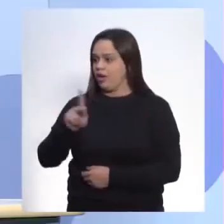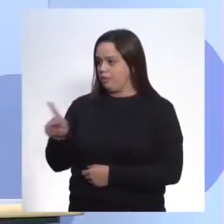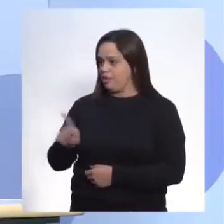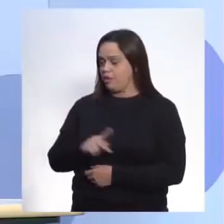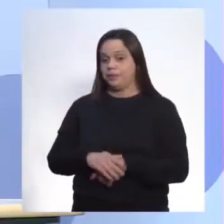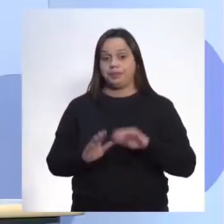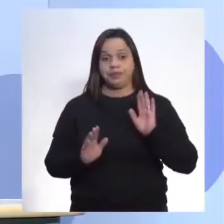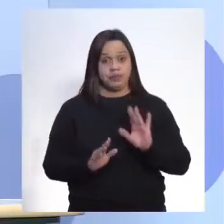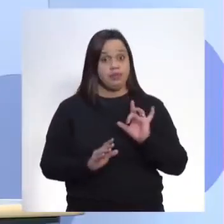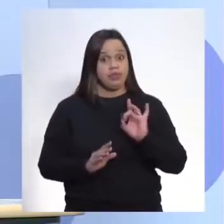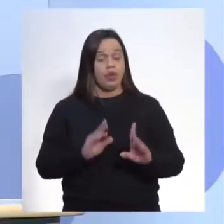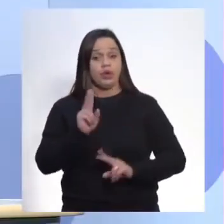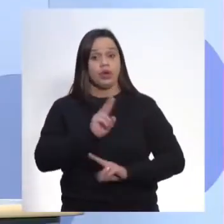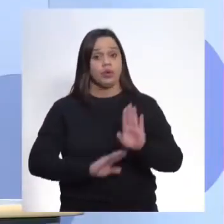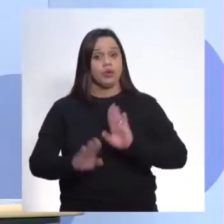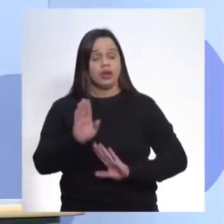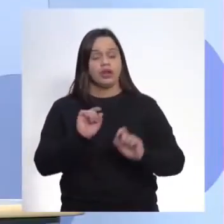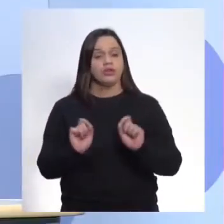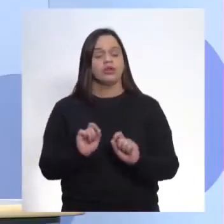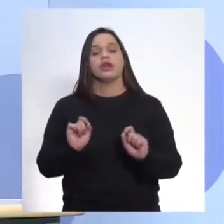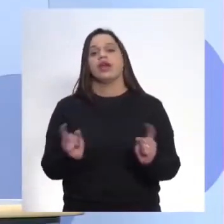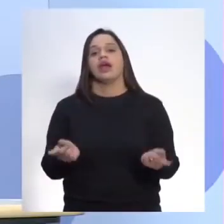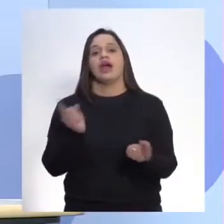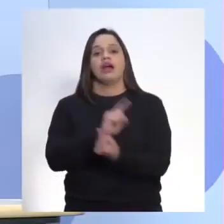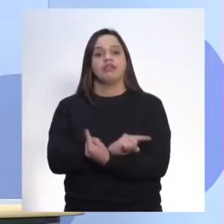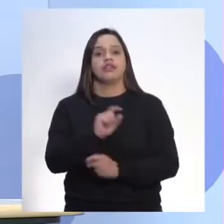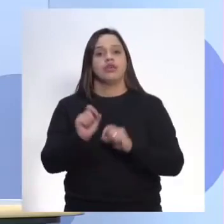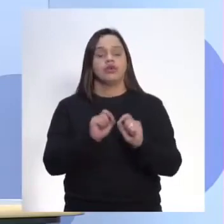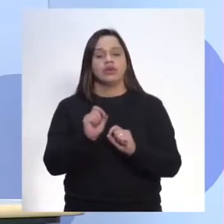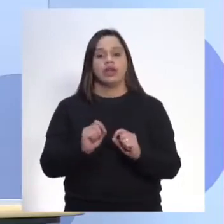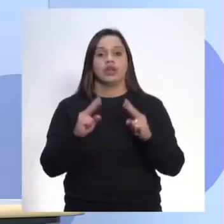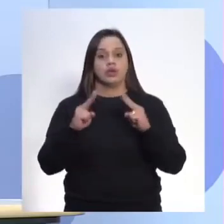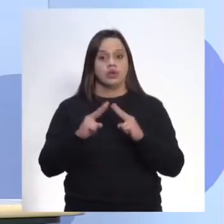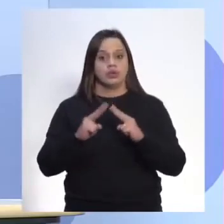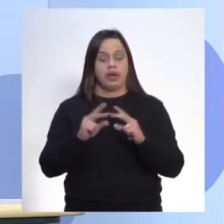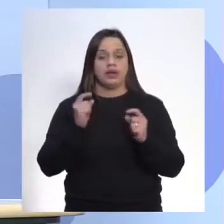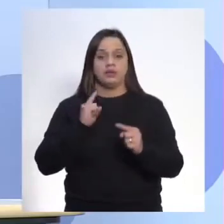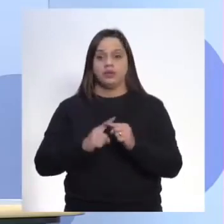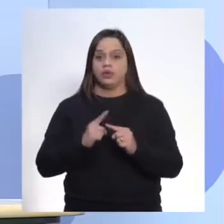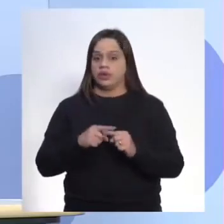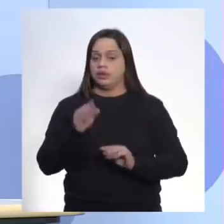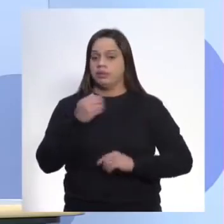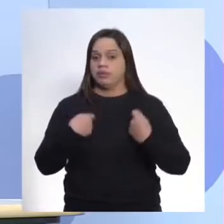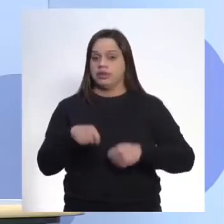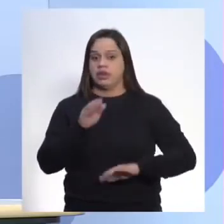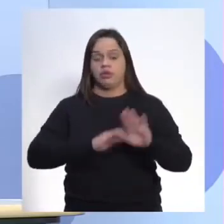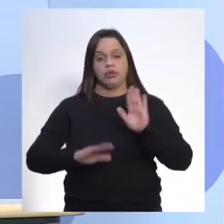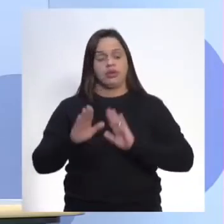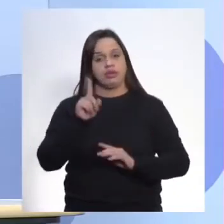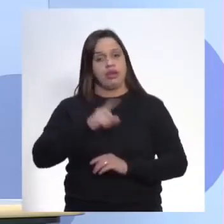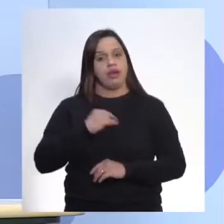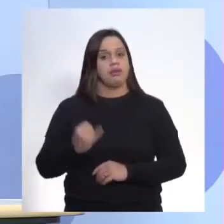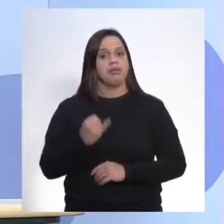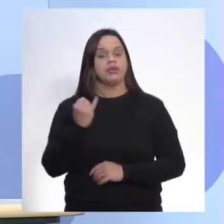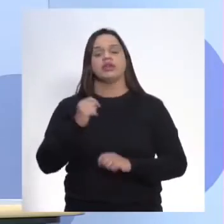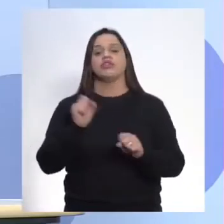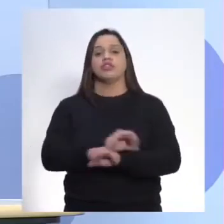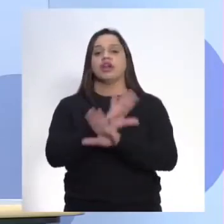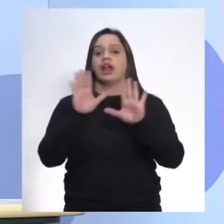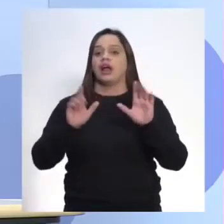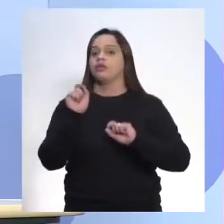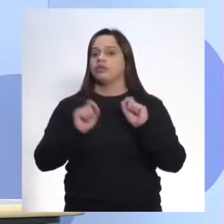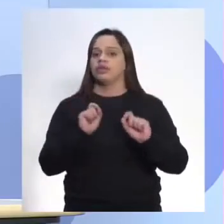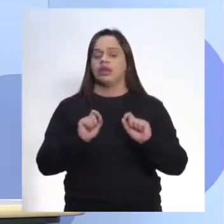tomar bem esse cuidado da inversão aí dos pares, tá? Tomar muito esse cuidado que é muito importante. Claro, o sinal